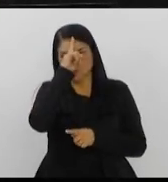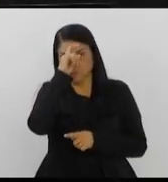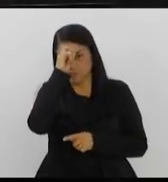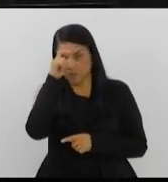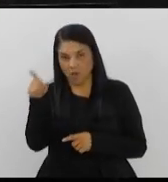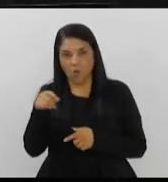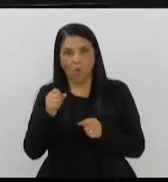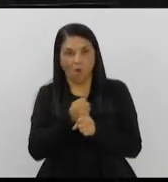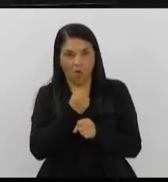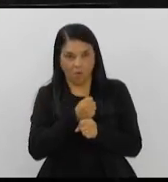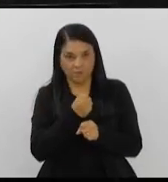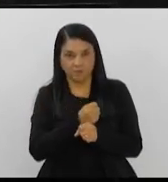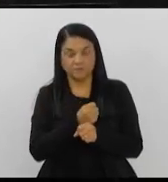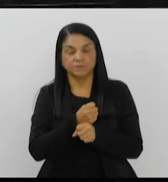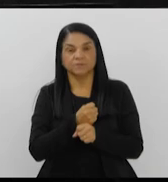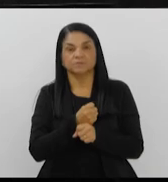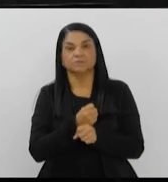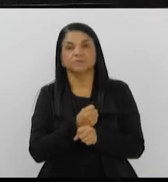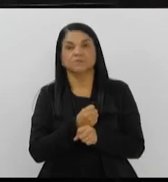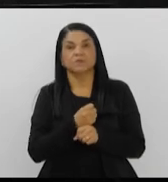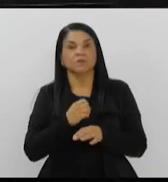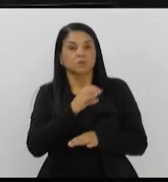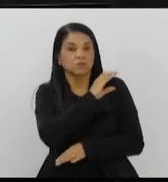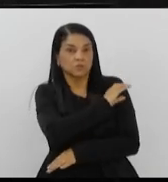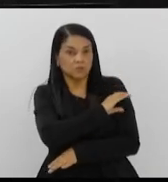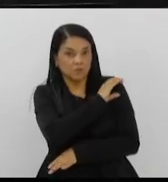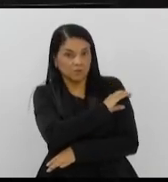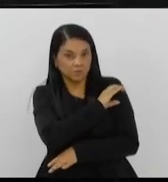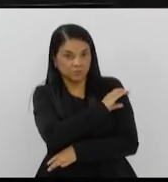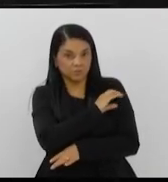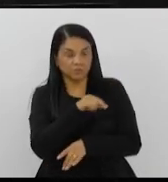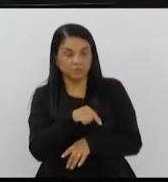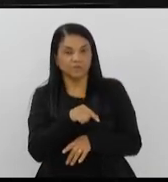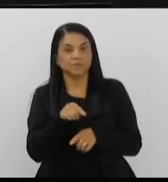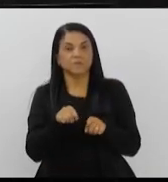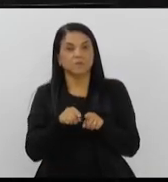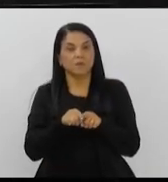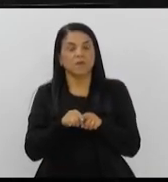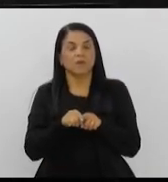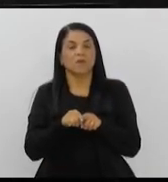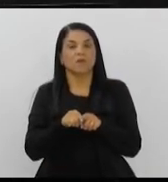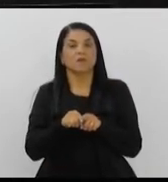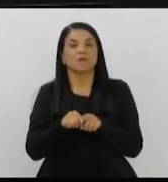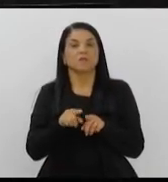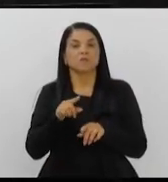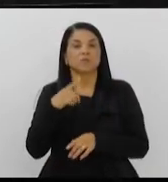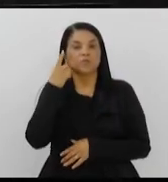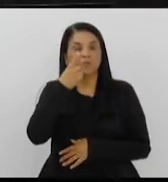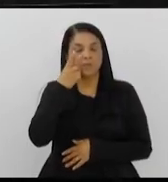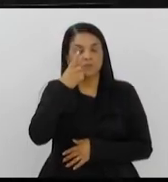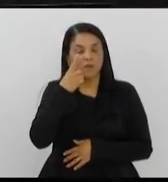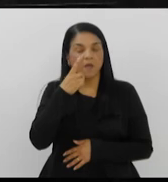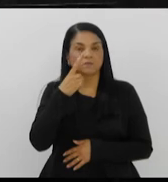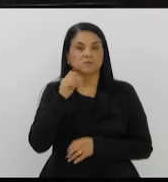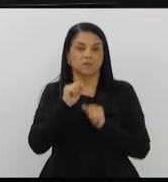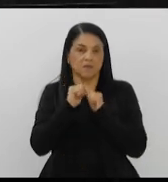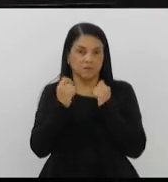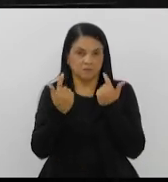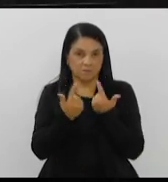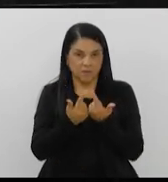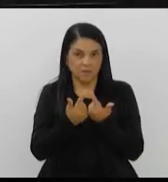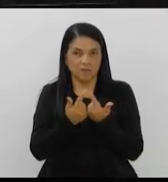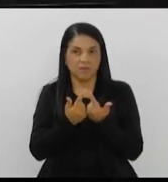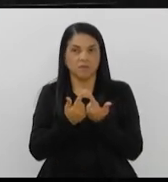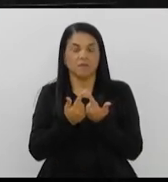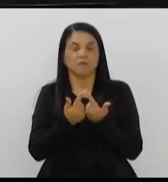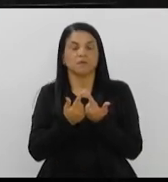junto com os deputados, obviamente, da sua base, deputado presidente da Assembleia Legislativa, Rodrigo Bacelar, e eu, que somos deputados